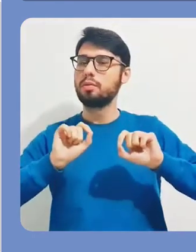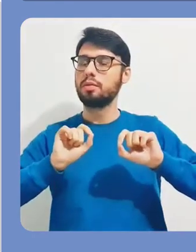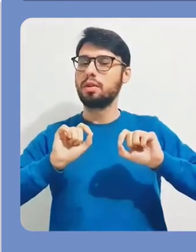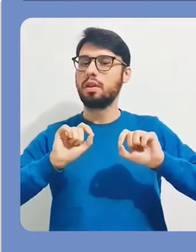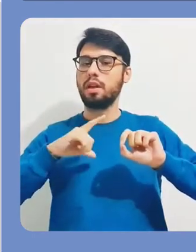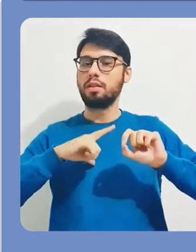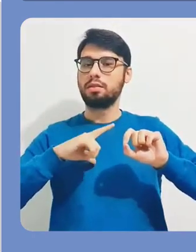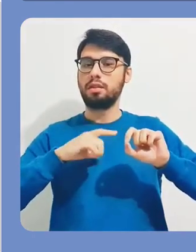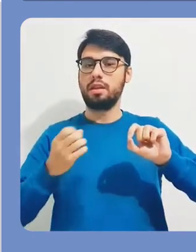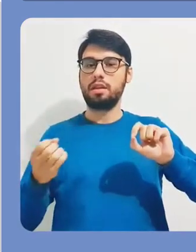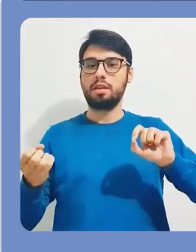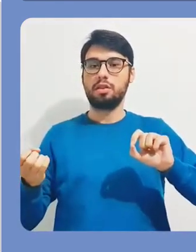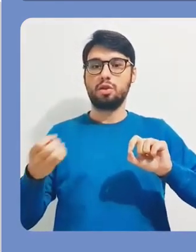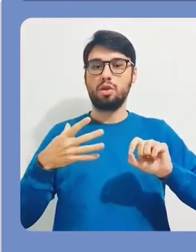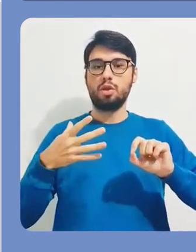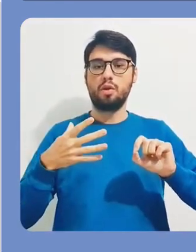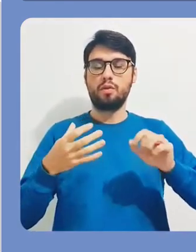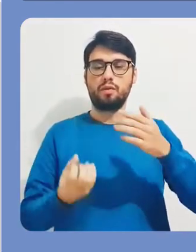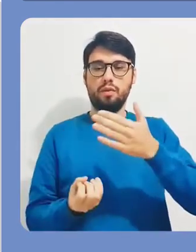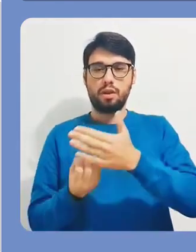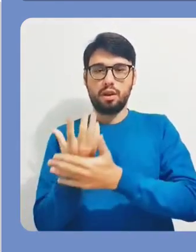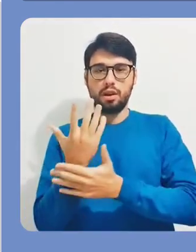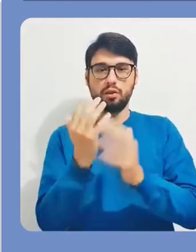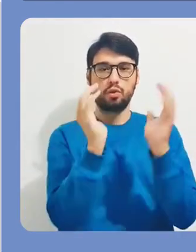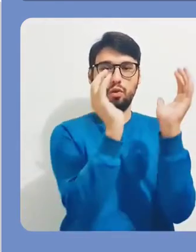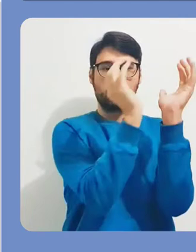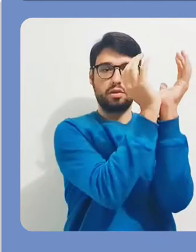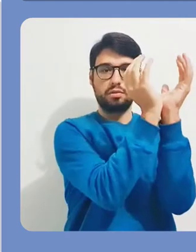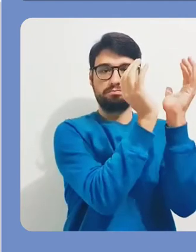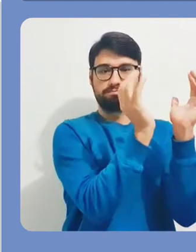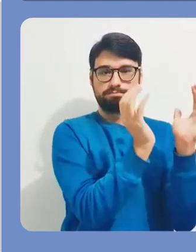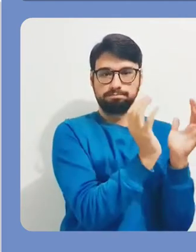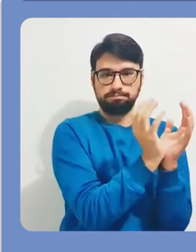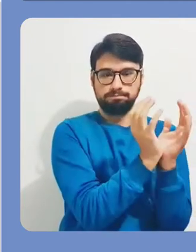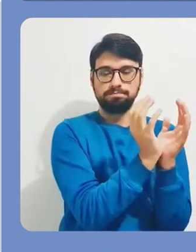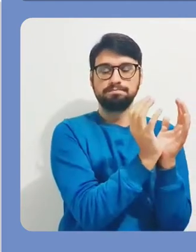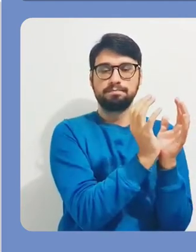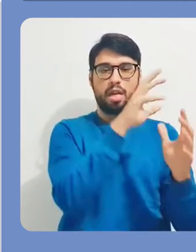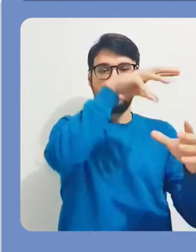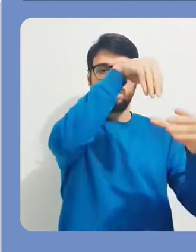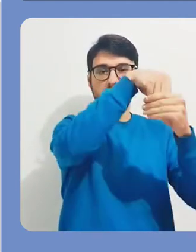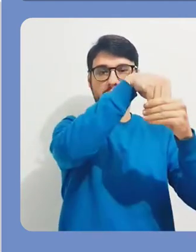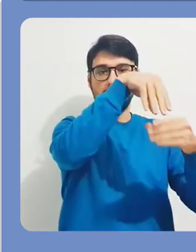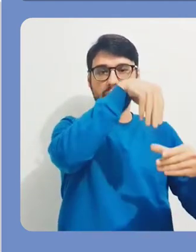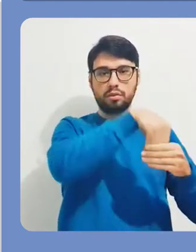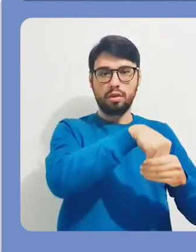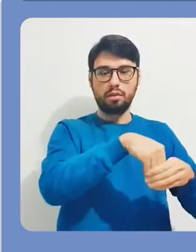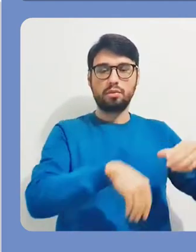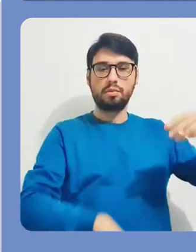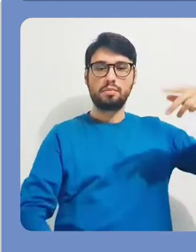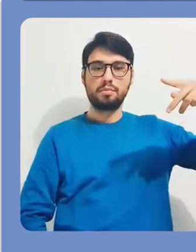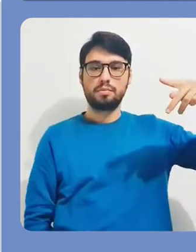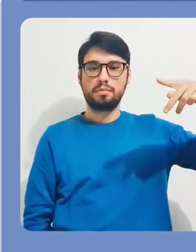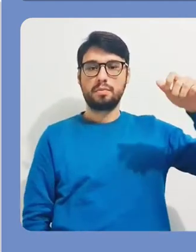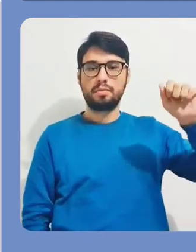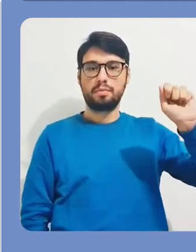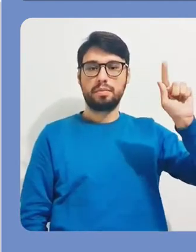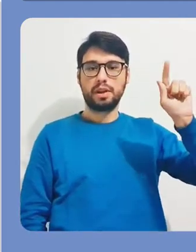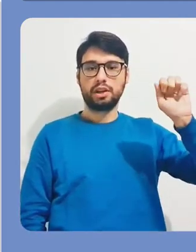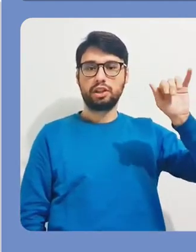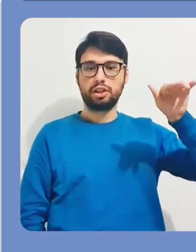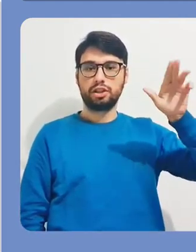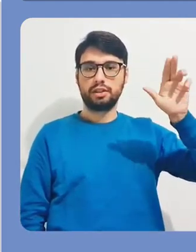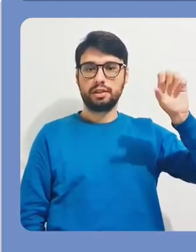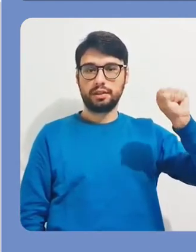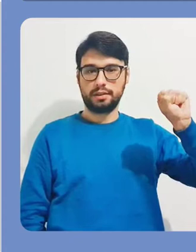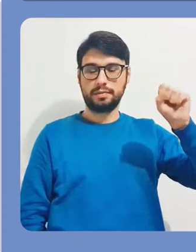Nessa opção Criar um novo menu, na verdade, a gente vai estar agrupando as páginas em categorias